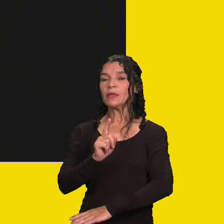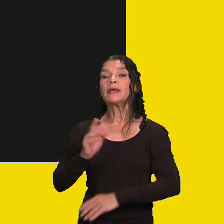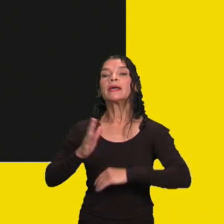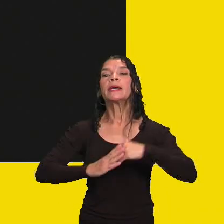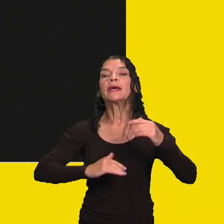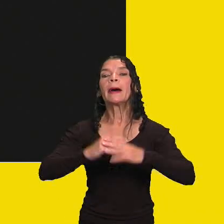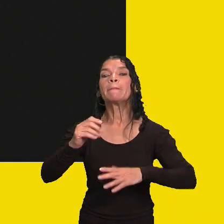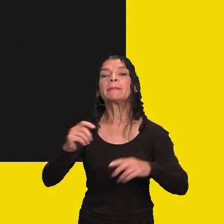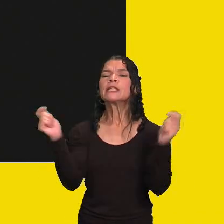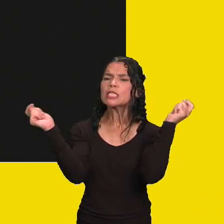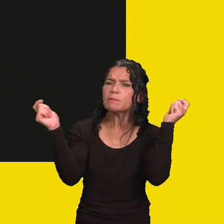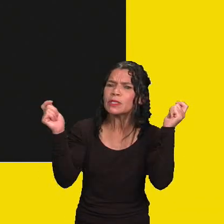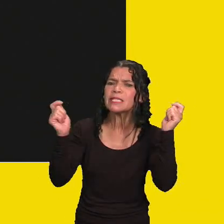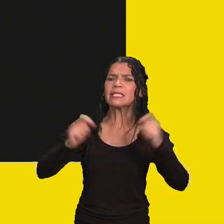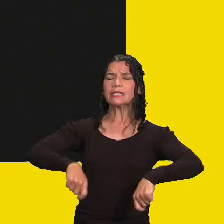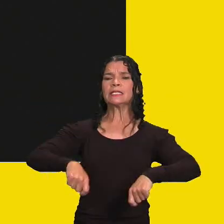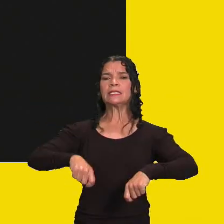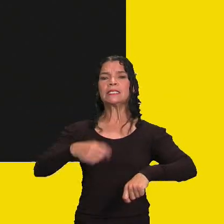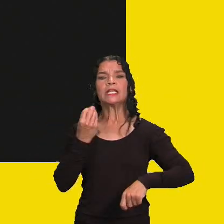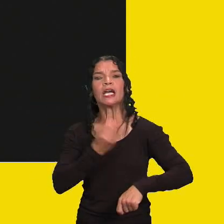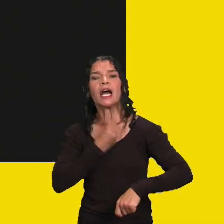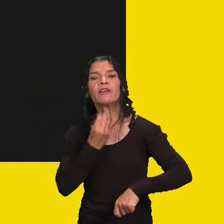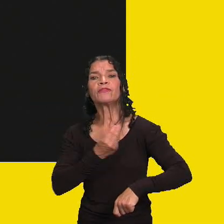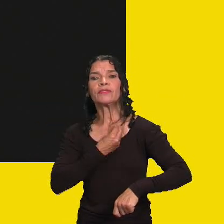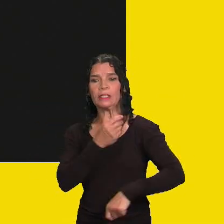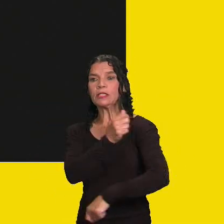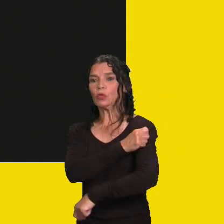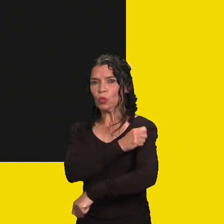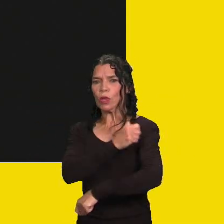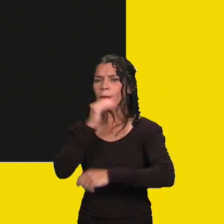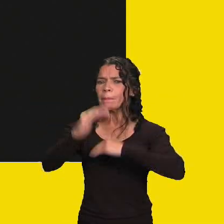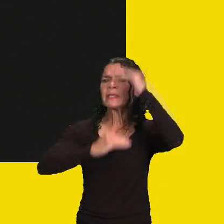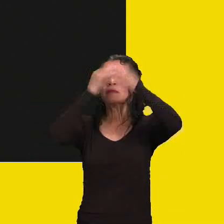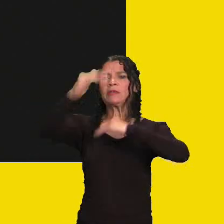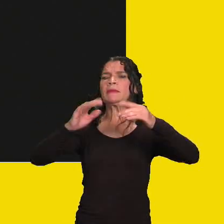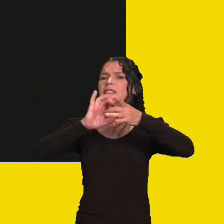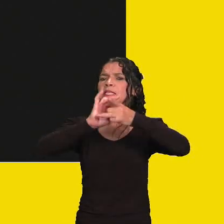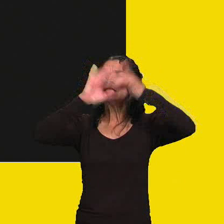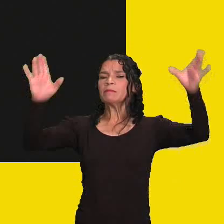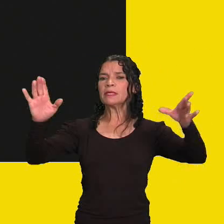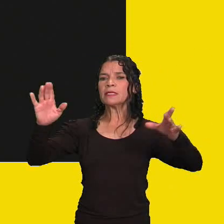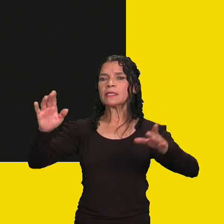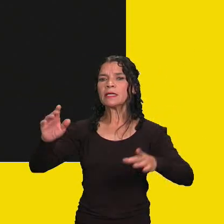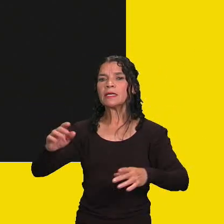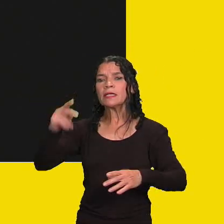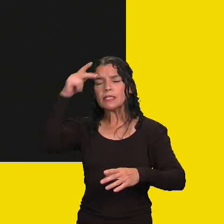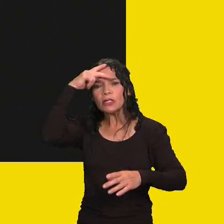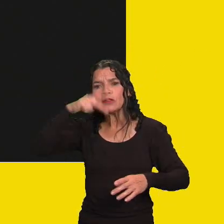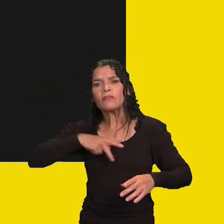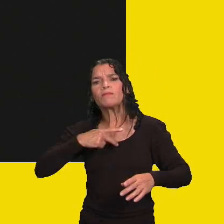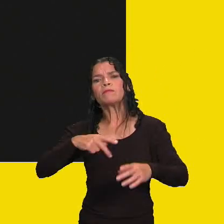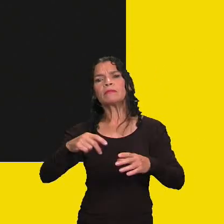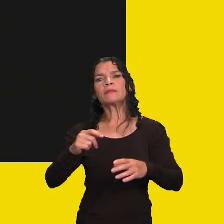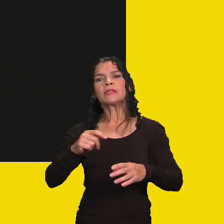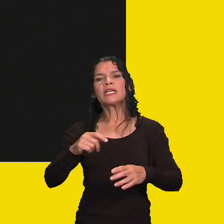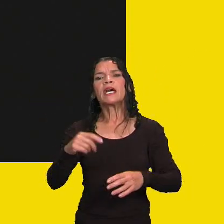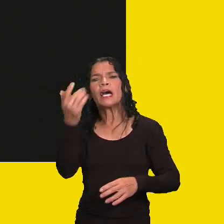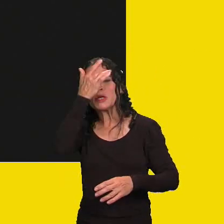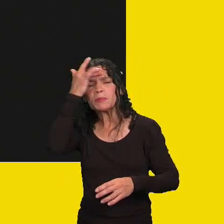prática potencializando o aluno para que ele se liberte. Tanto que ele fala que ninguém ensina